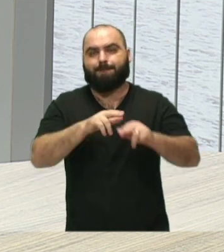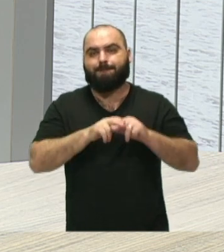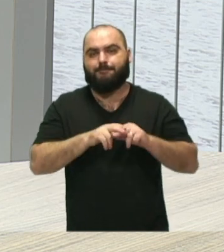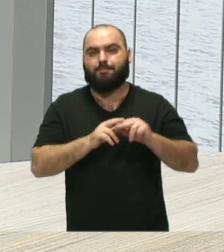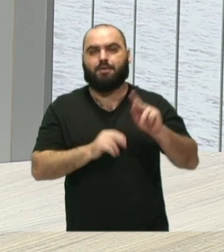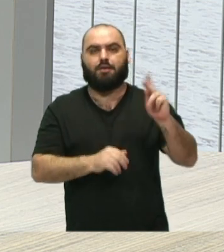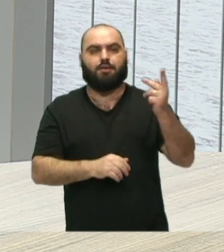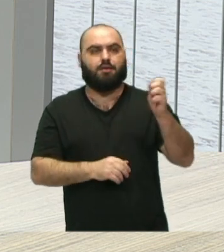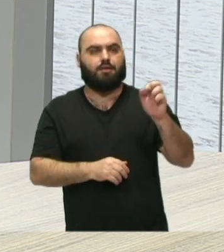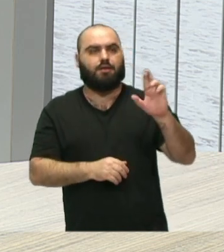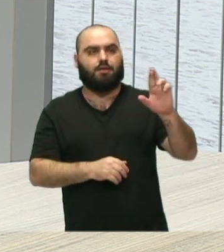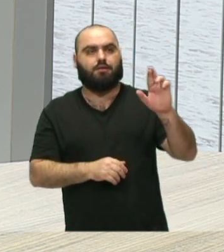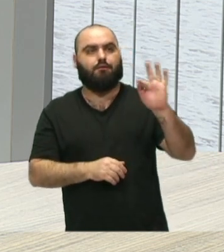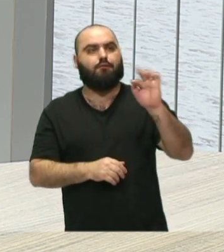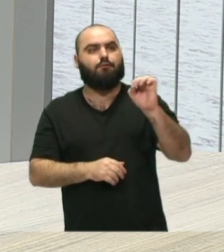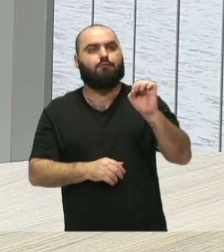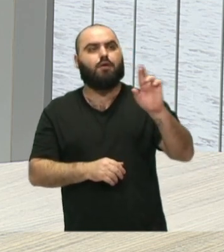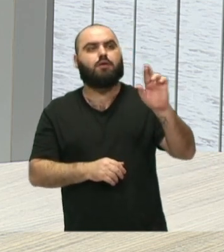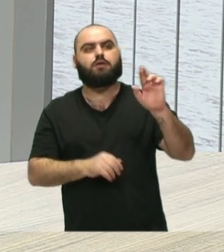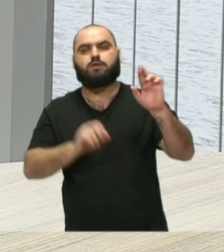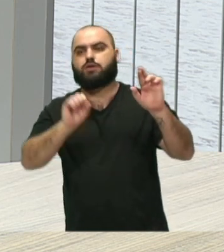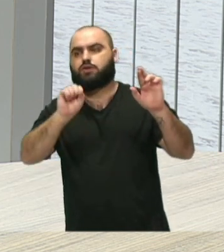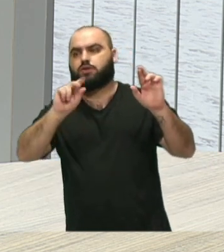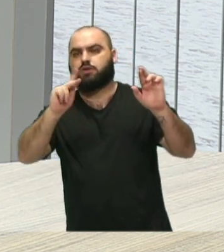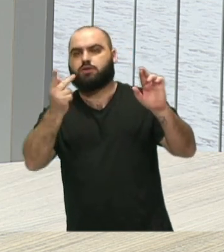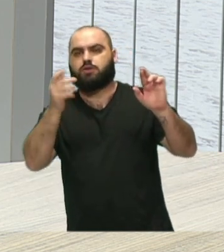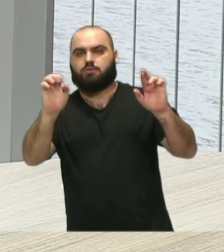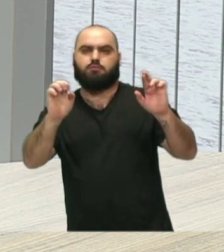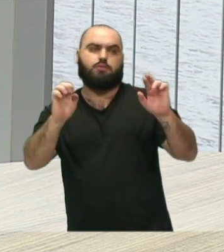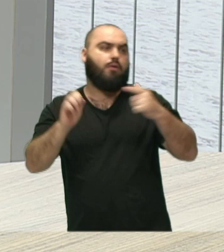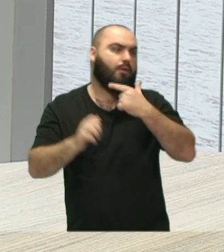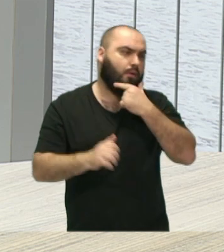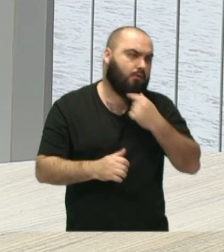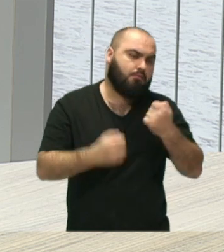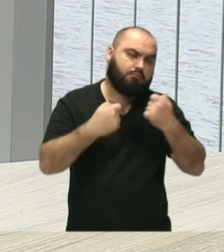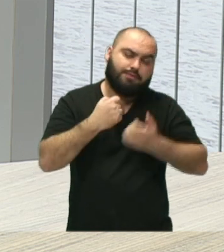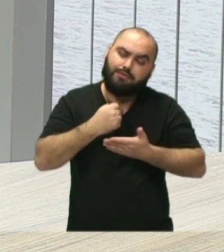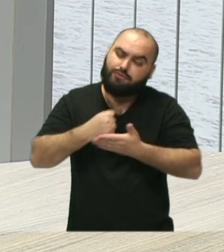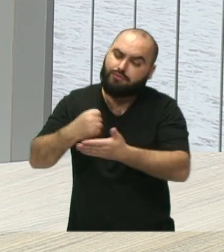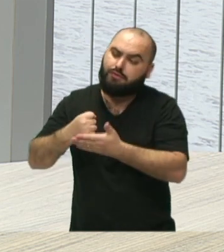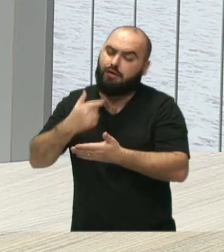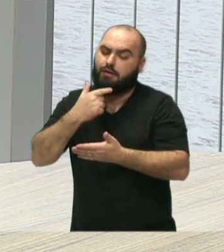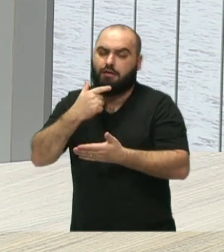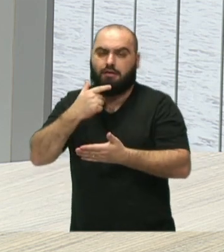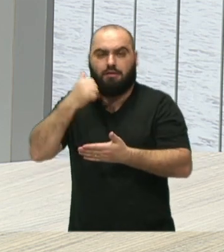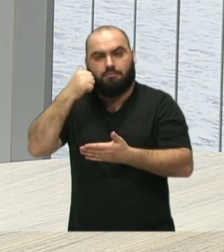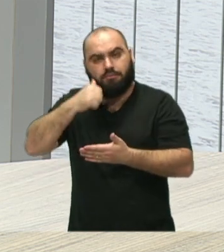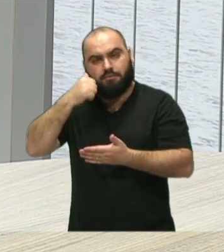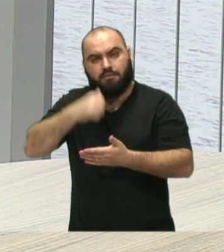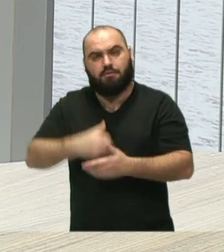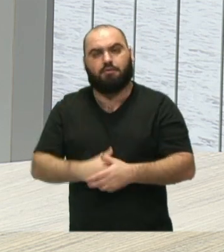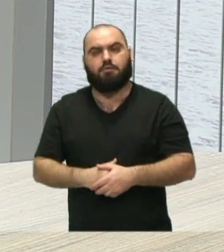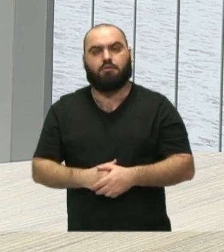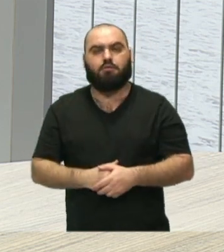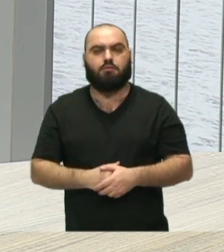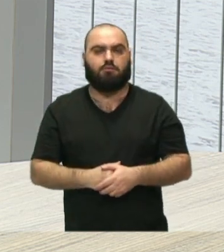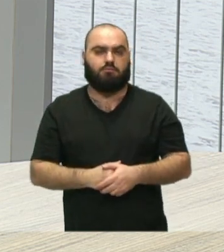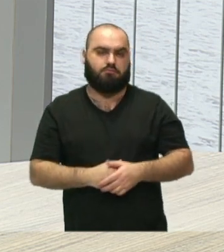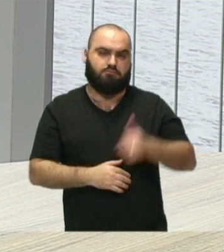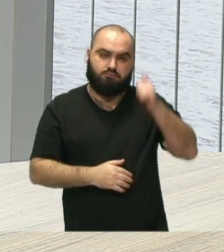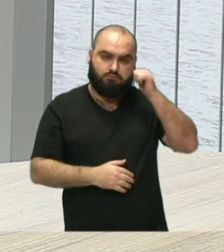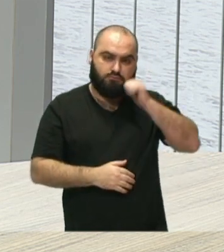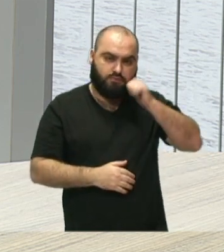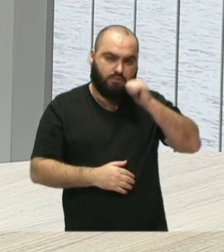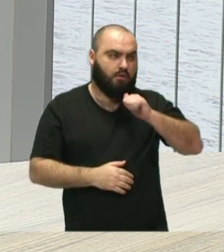for She. Enquanto os homens não forem pelas mulheres, as mulheres sozinhas vão demorar. Nós alcançaremos, com certeza, porque nós